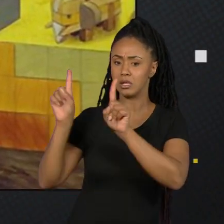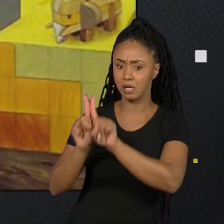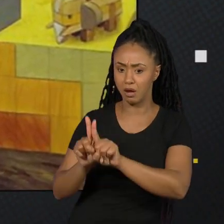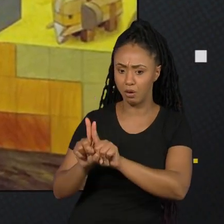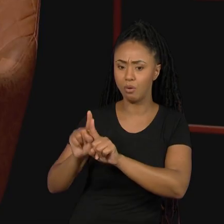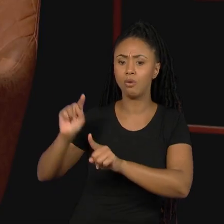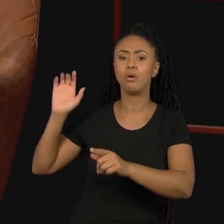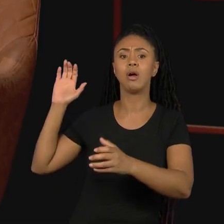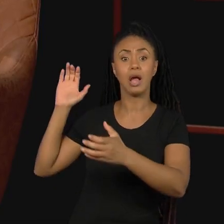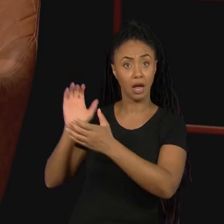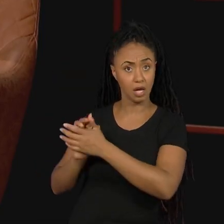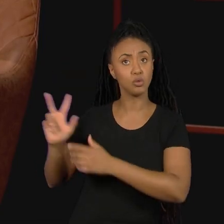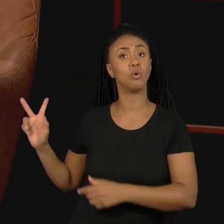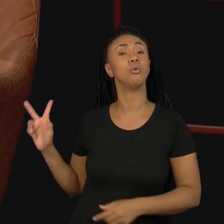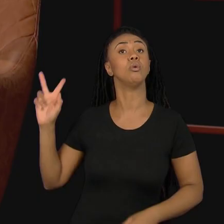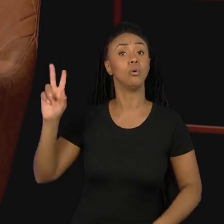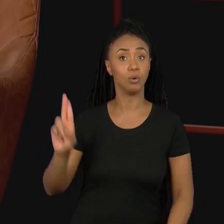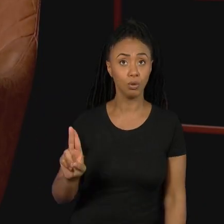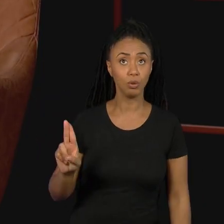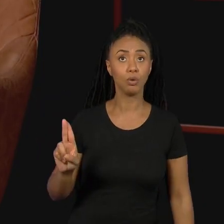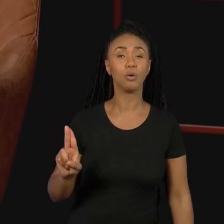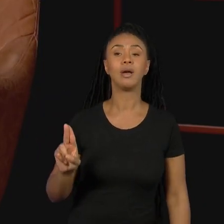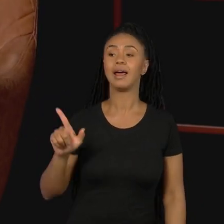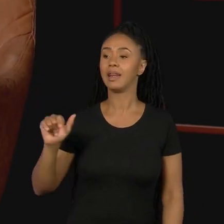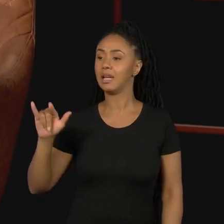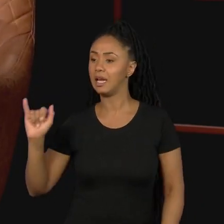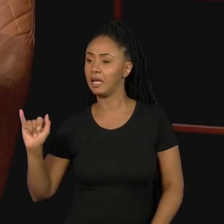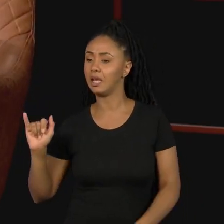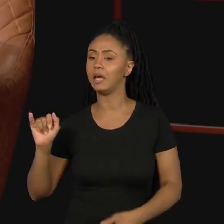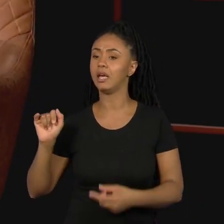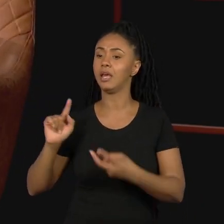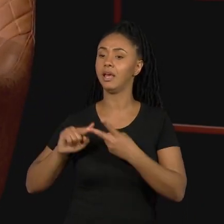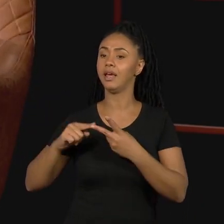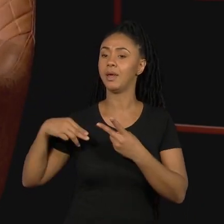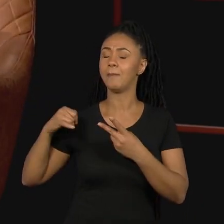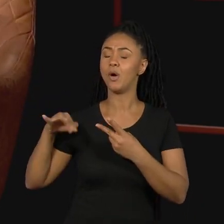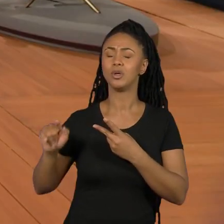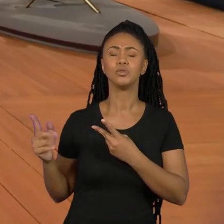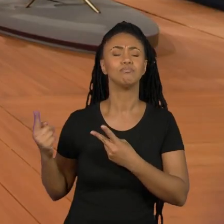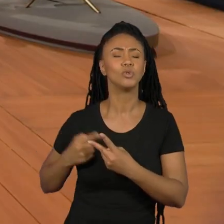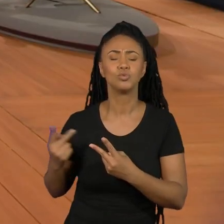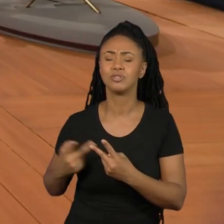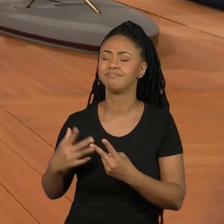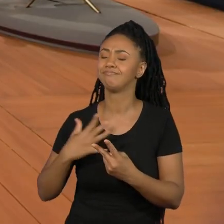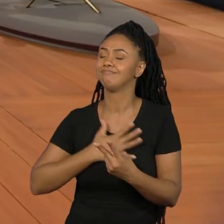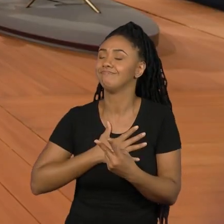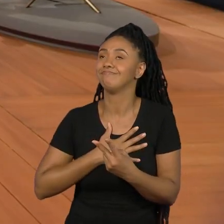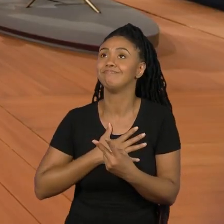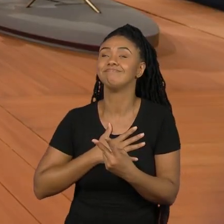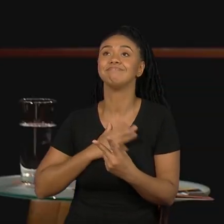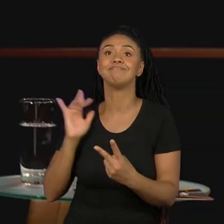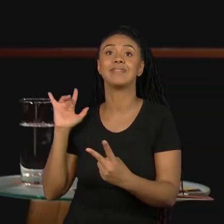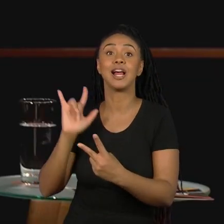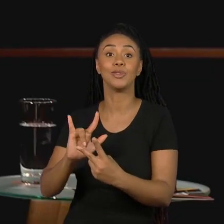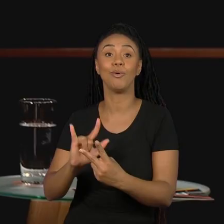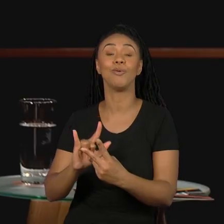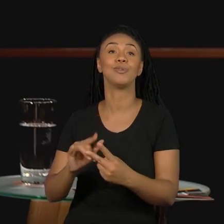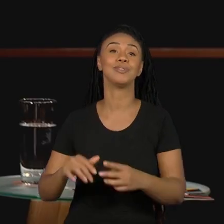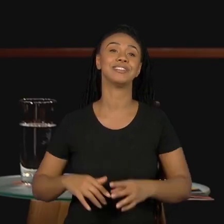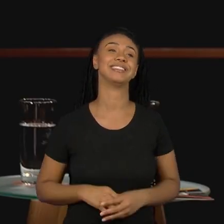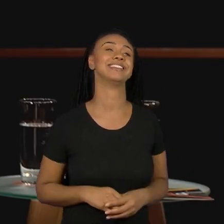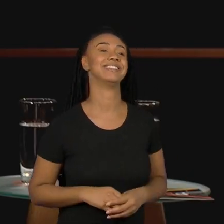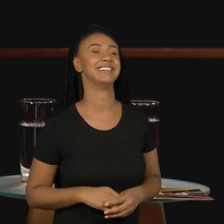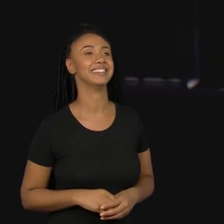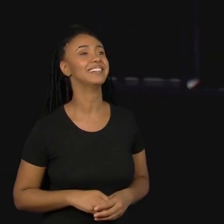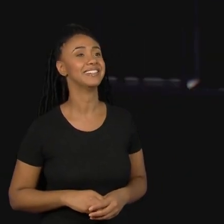O Maurício italiano e a Lili, que eu adoro, queridos, que se conheceram na exposição da Alice.